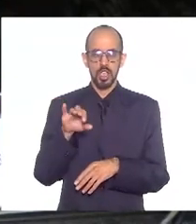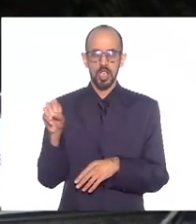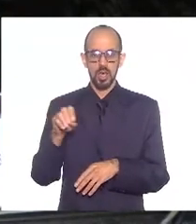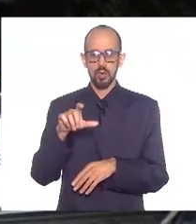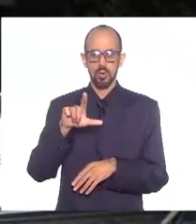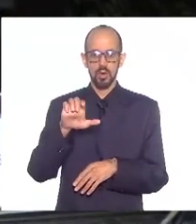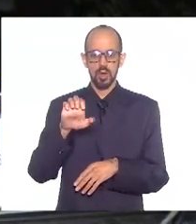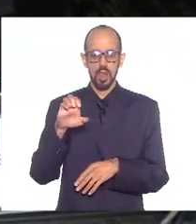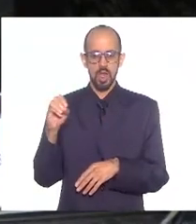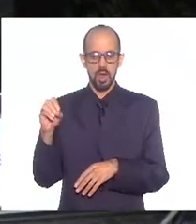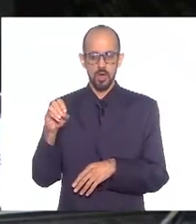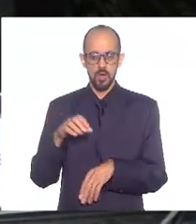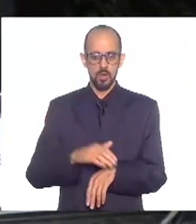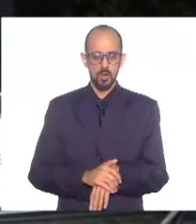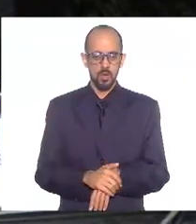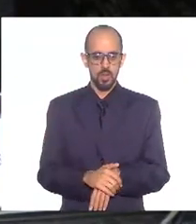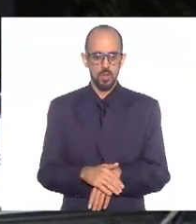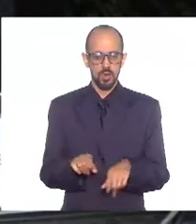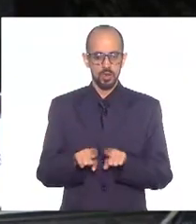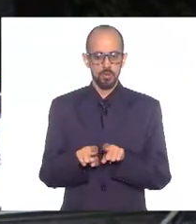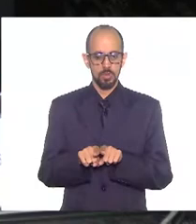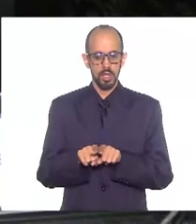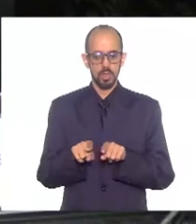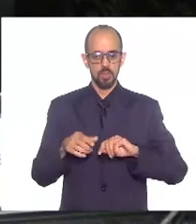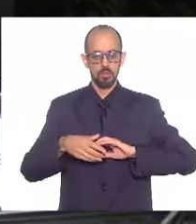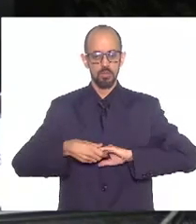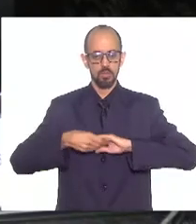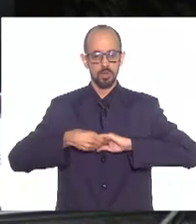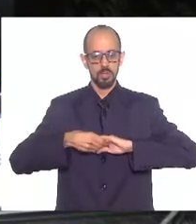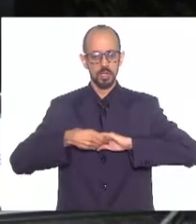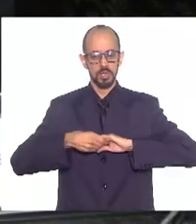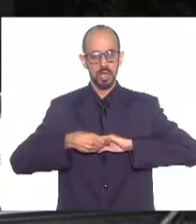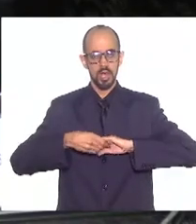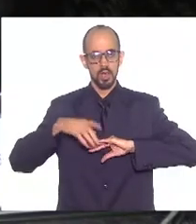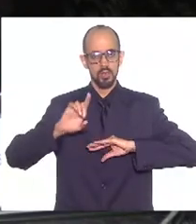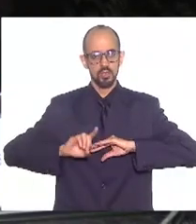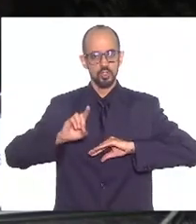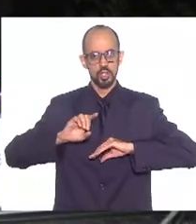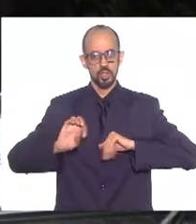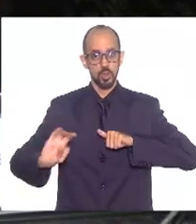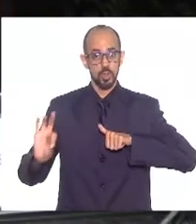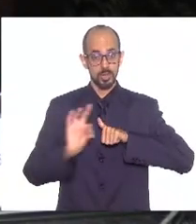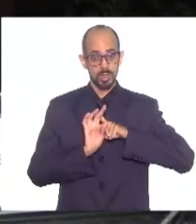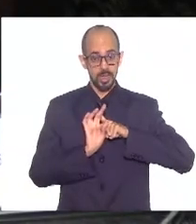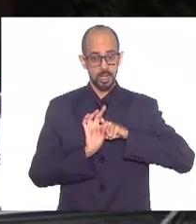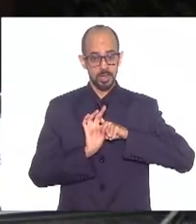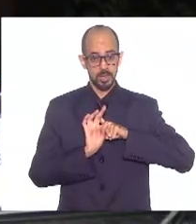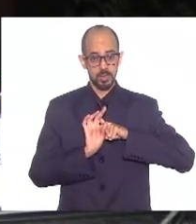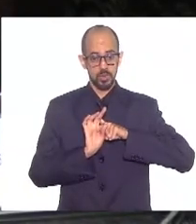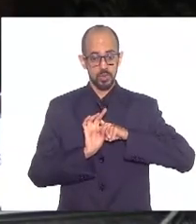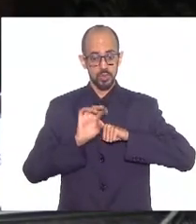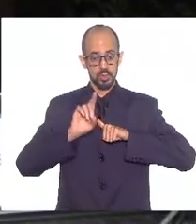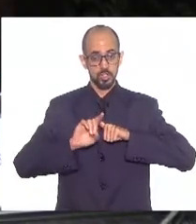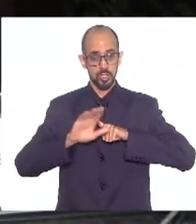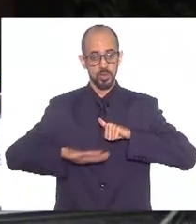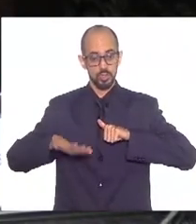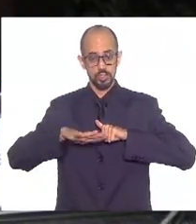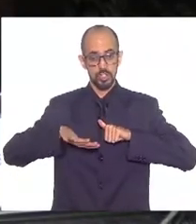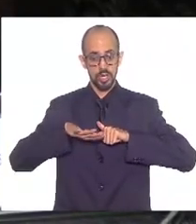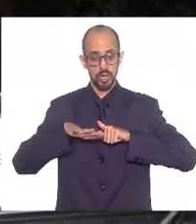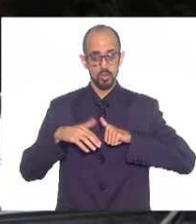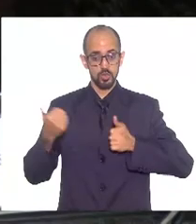Vieira. Queria cumprimentar o diretor técnico e diretor-geral substituto da